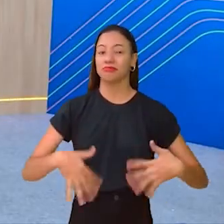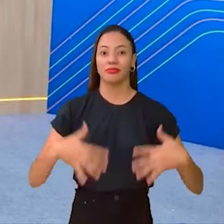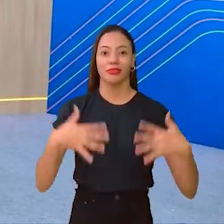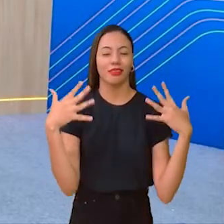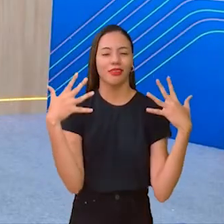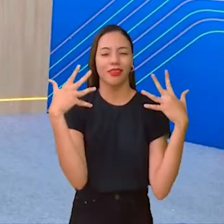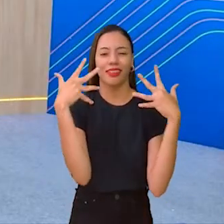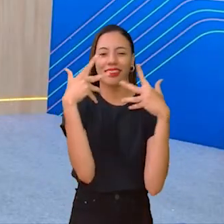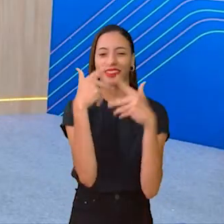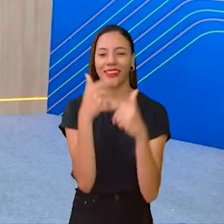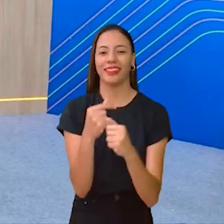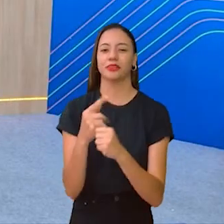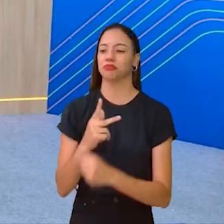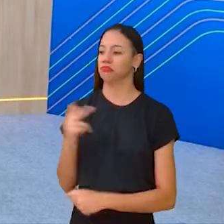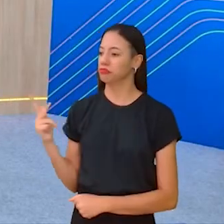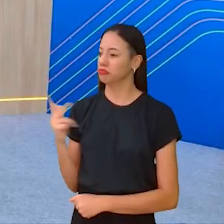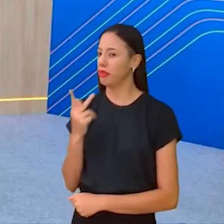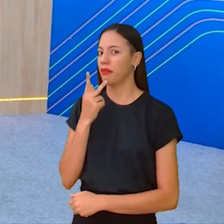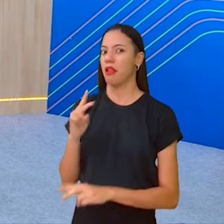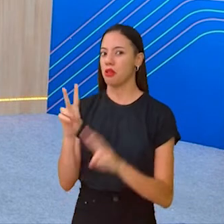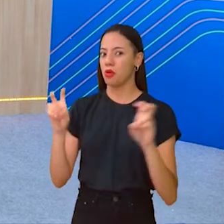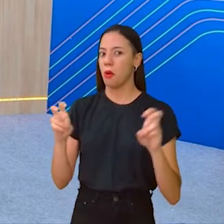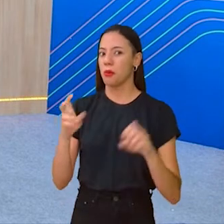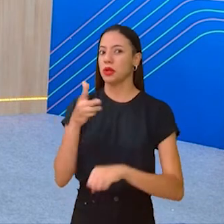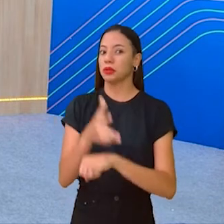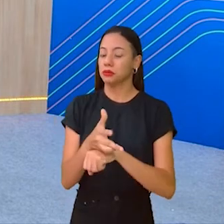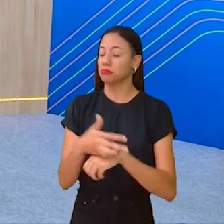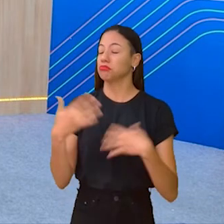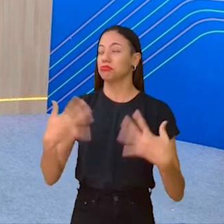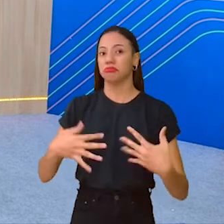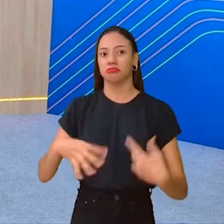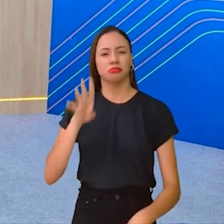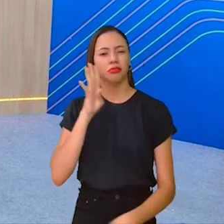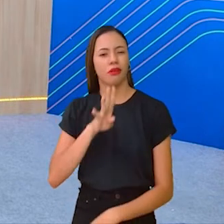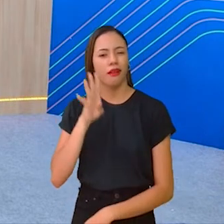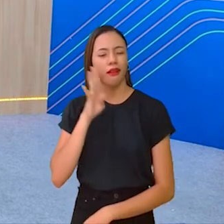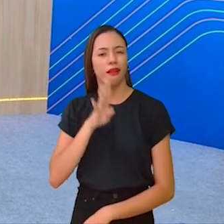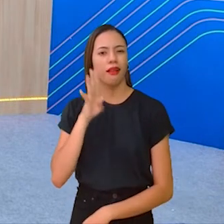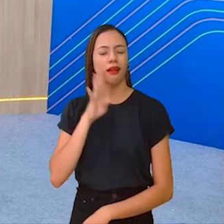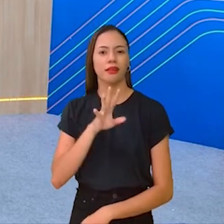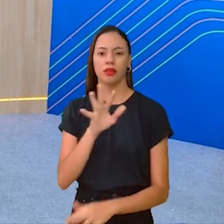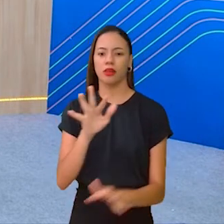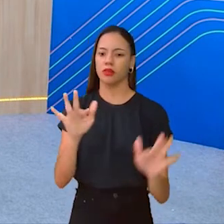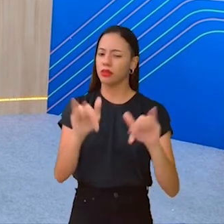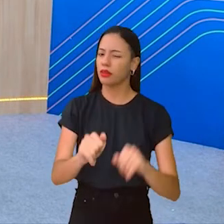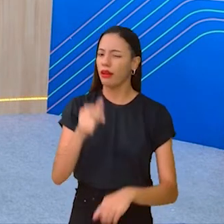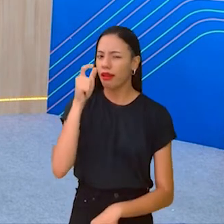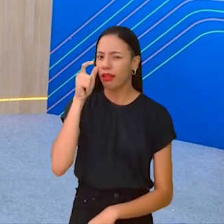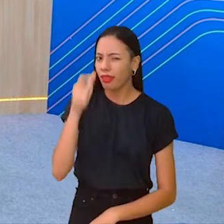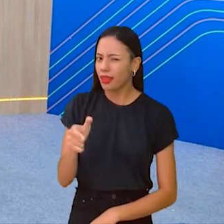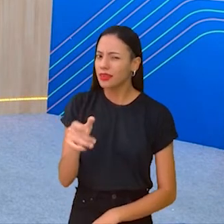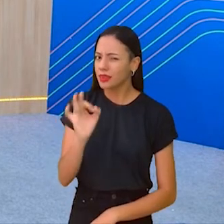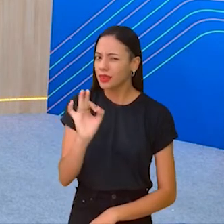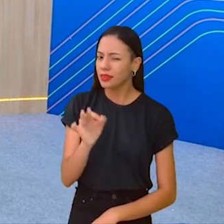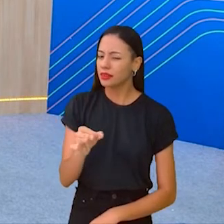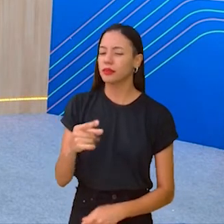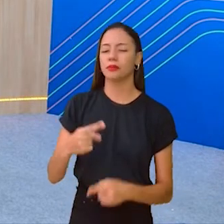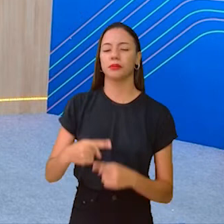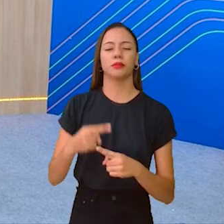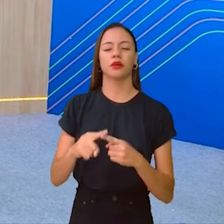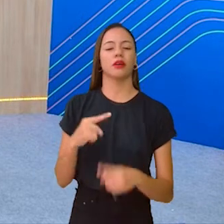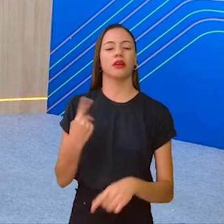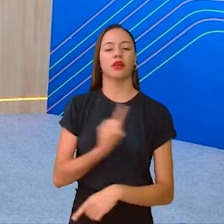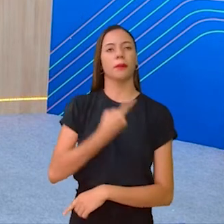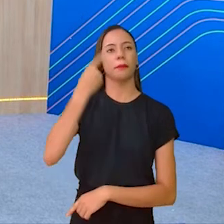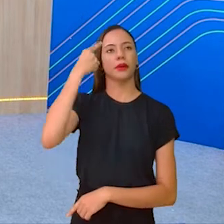bonito, né, gente? A gente estava aqui comentando que massa esse vídeo, né? Que final interessante, né? Porque a gente pensa que